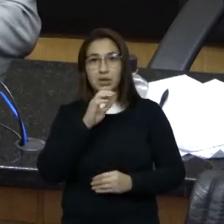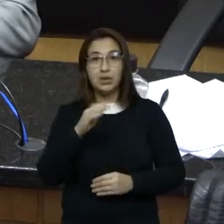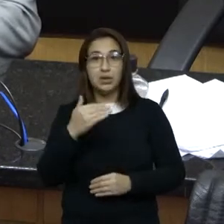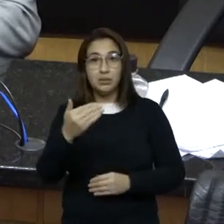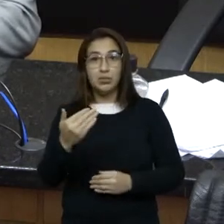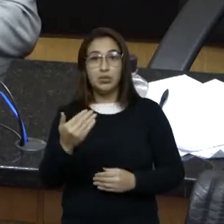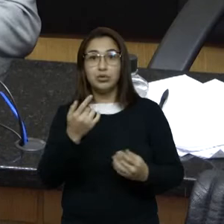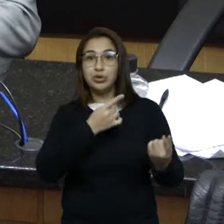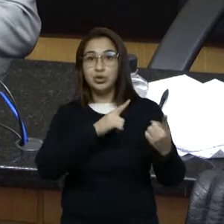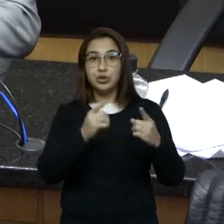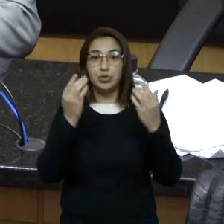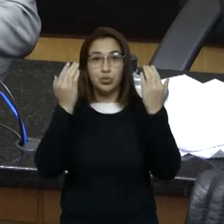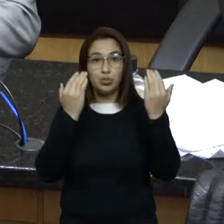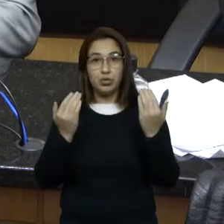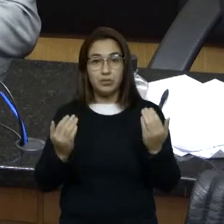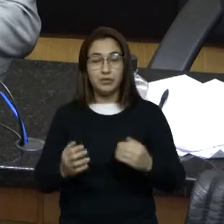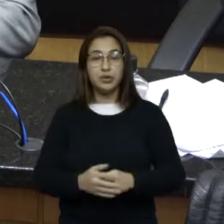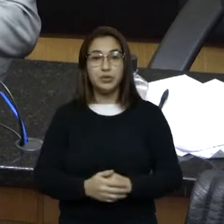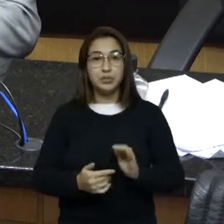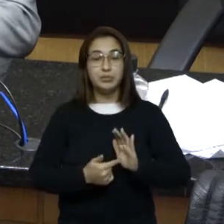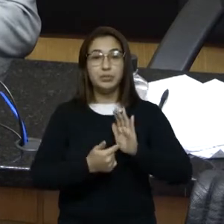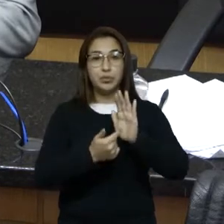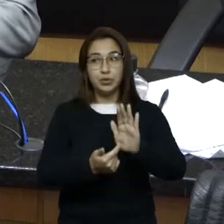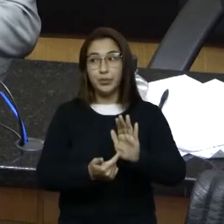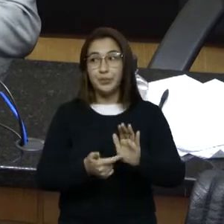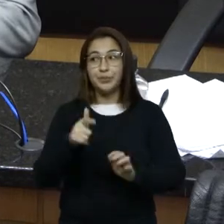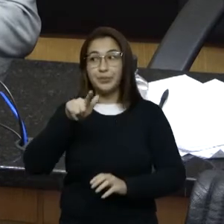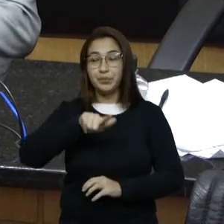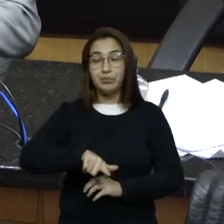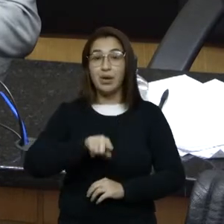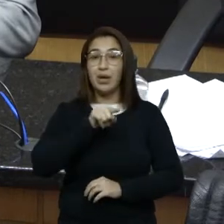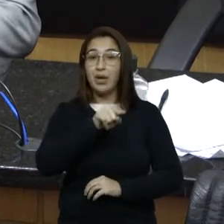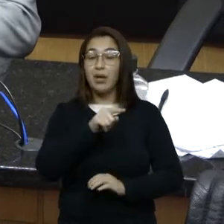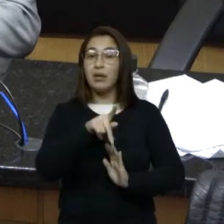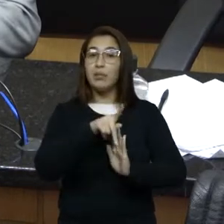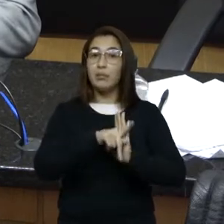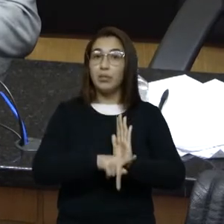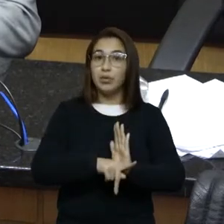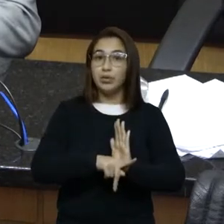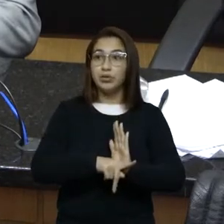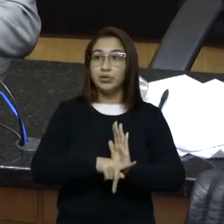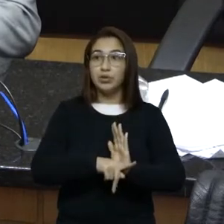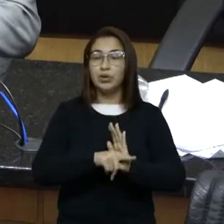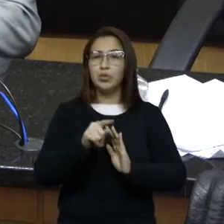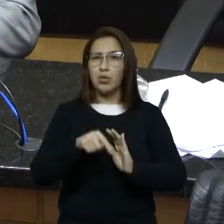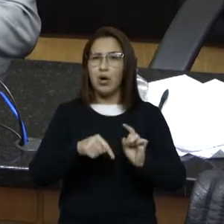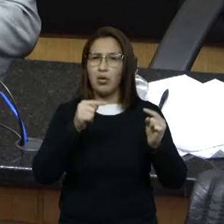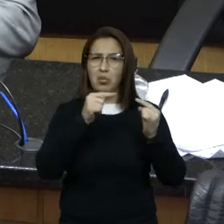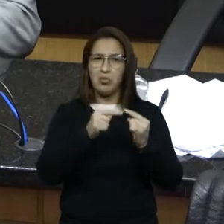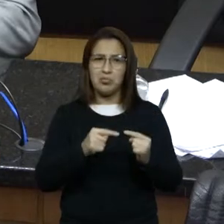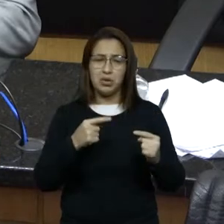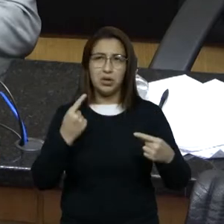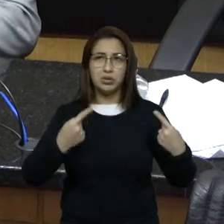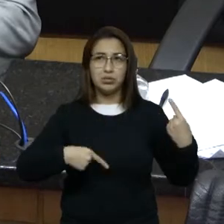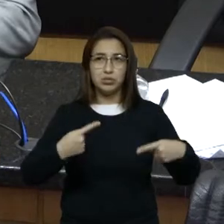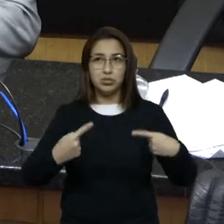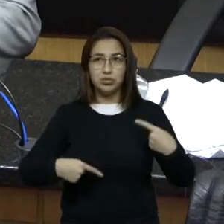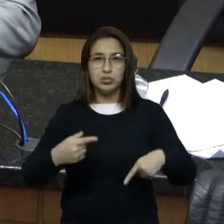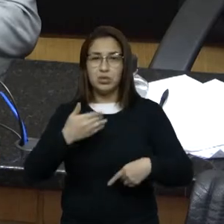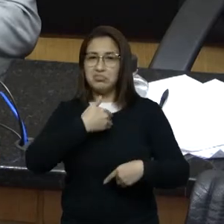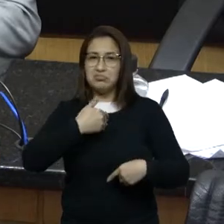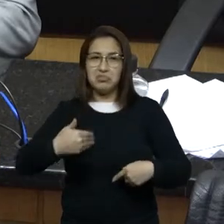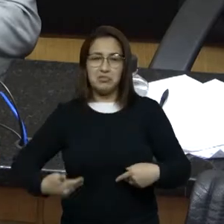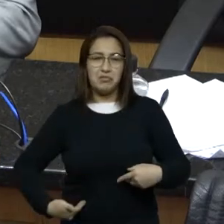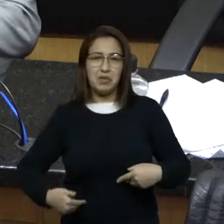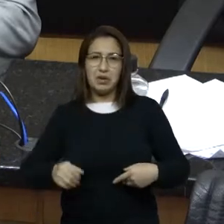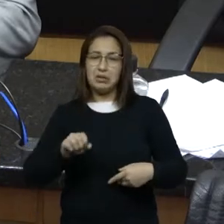que apresentou tanto é que esse projeto ele não trata de discussão de governo